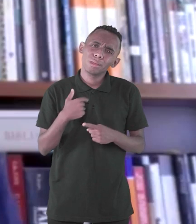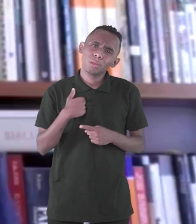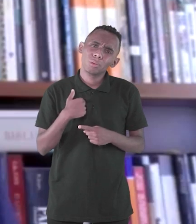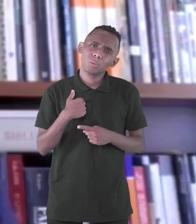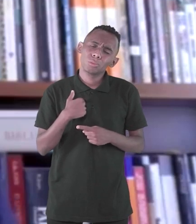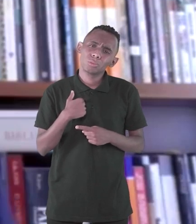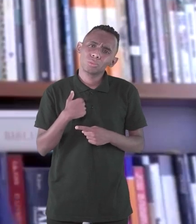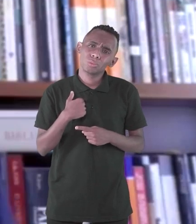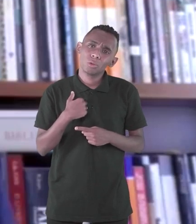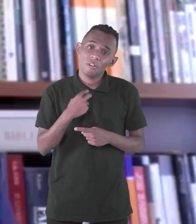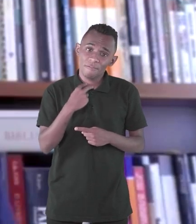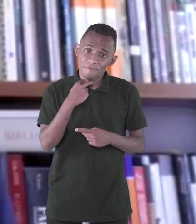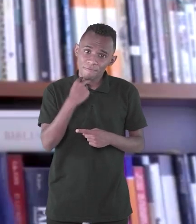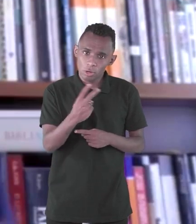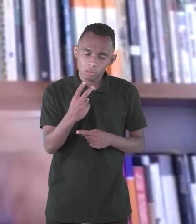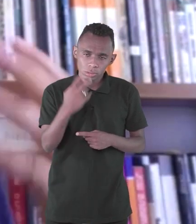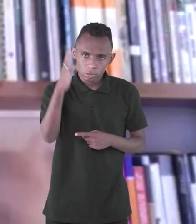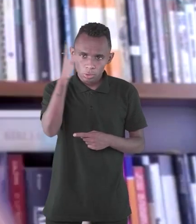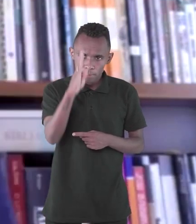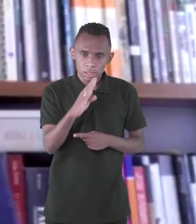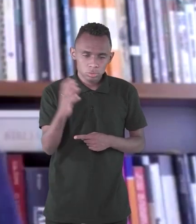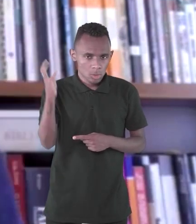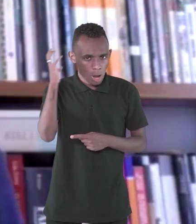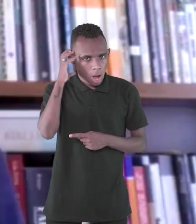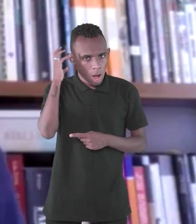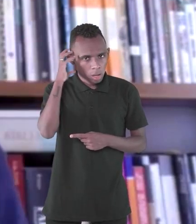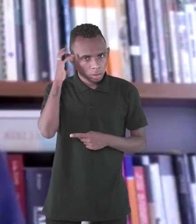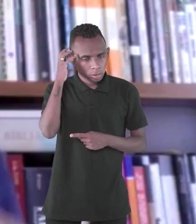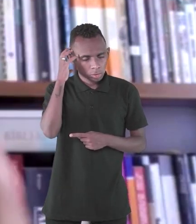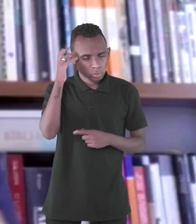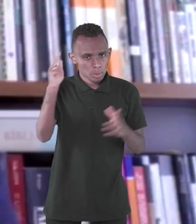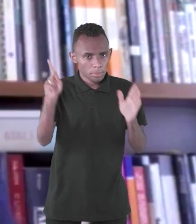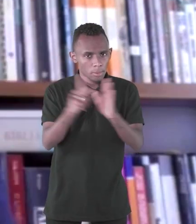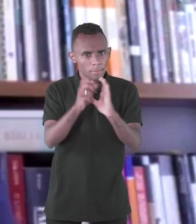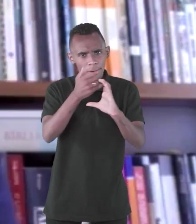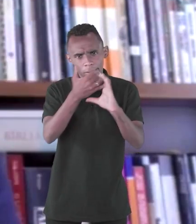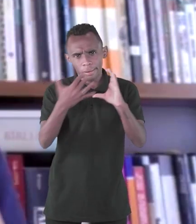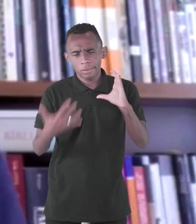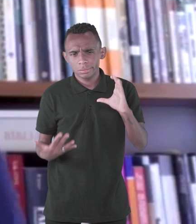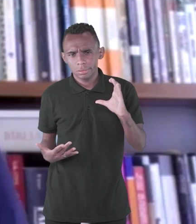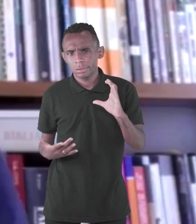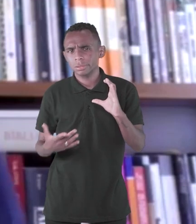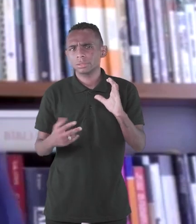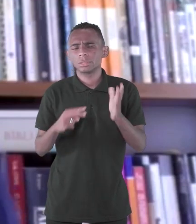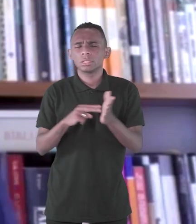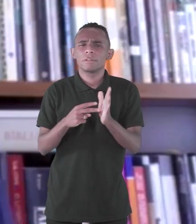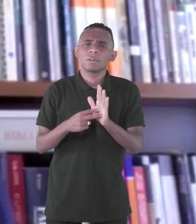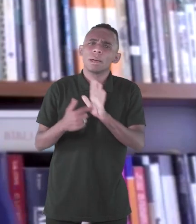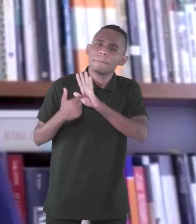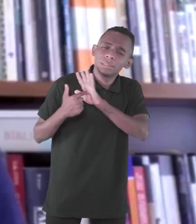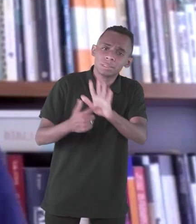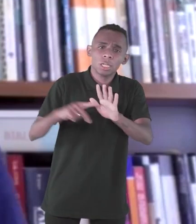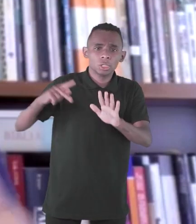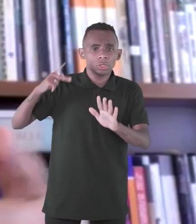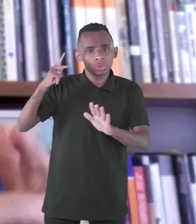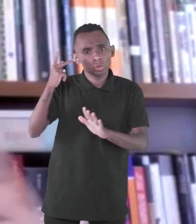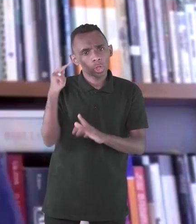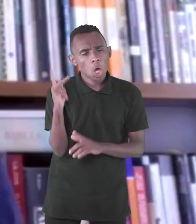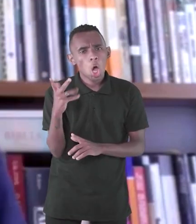tocar no Vozes do Brasil, que é um programa que tem uma linha editorial, que é um programa que tem recorte, que conta